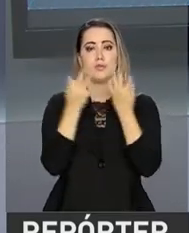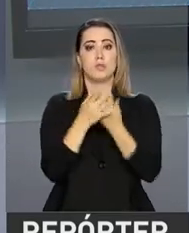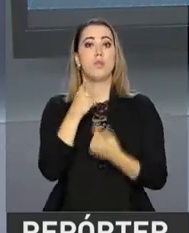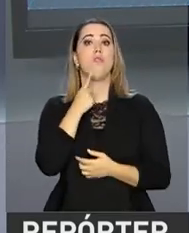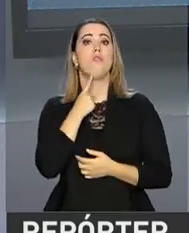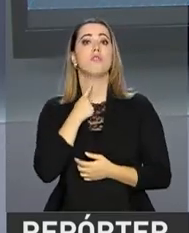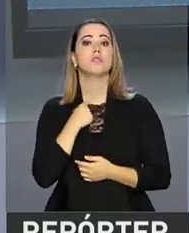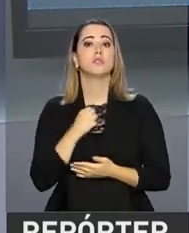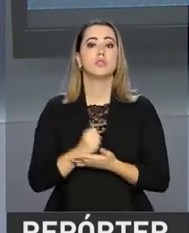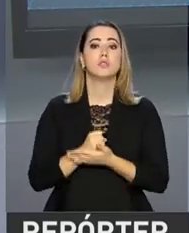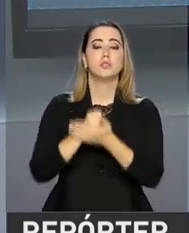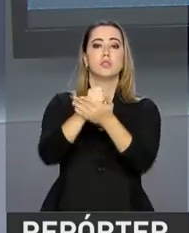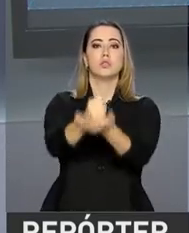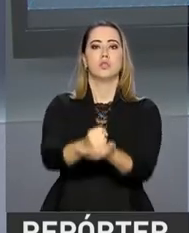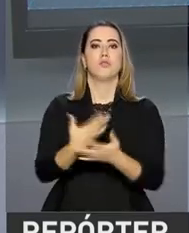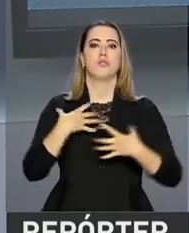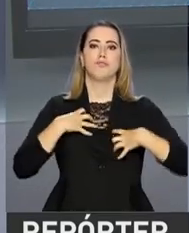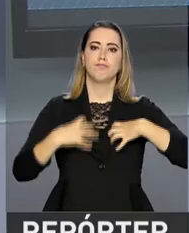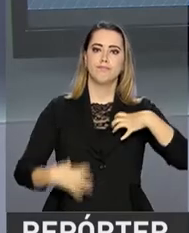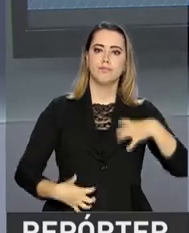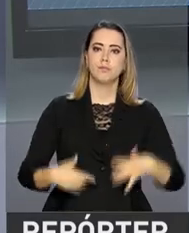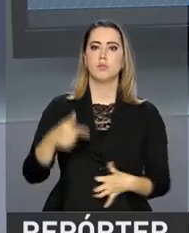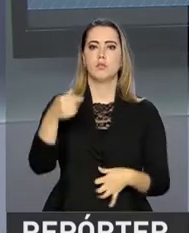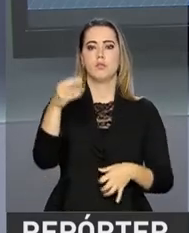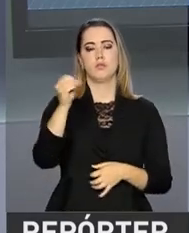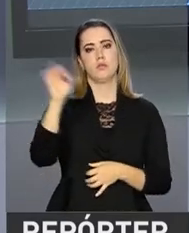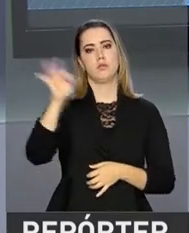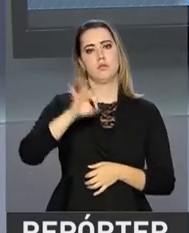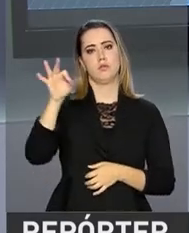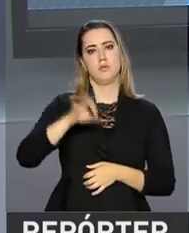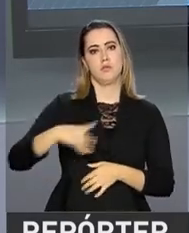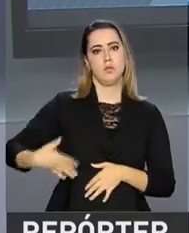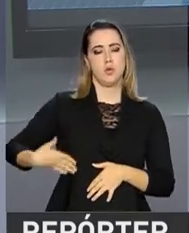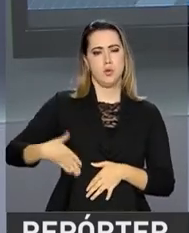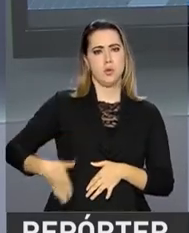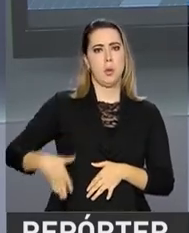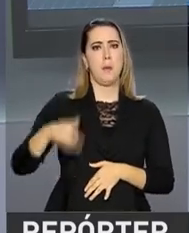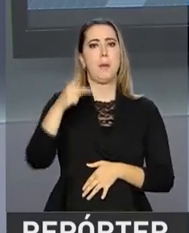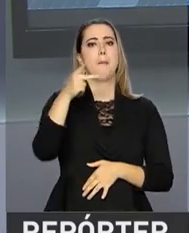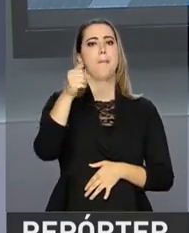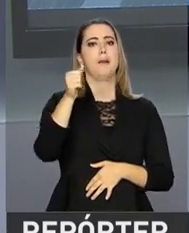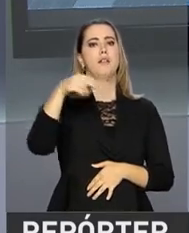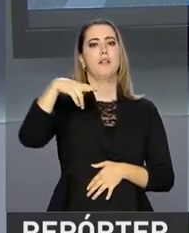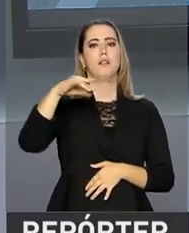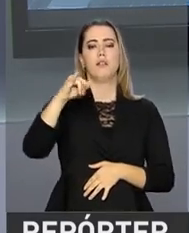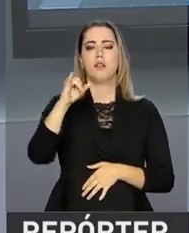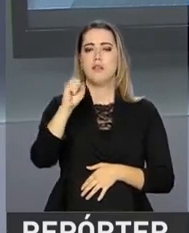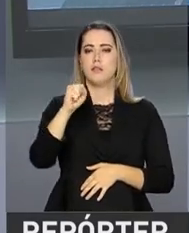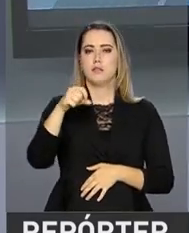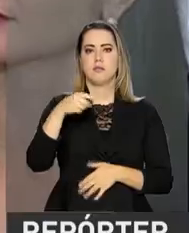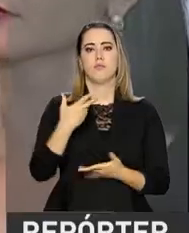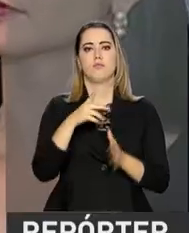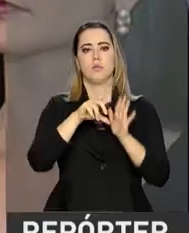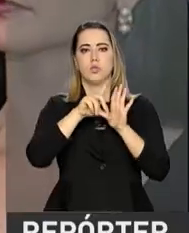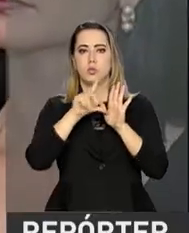órgãos 70% dos recursos vão para o transplante de pâncreas que teve uma queda nos últimos anos